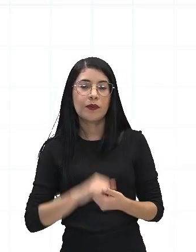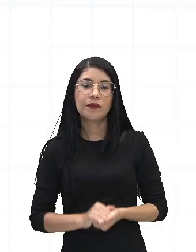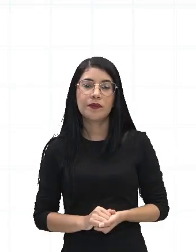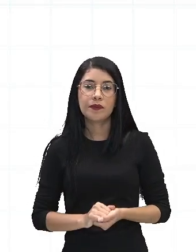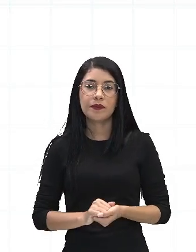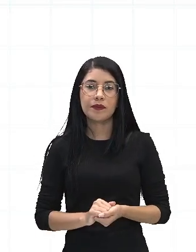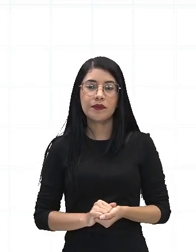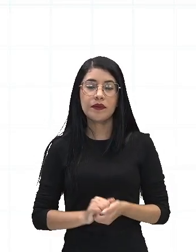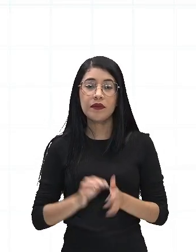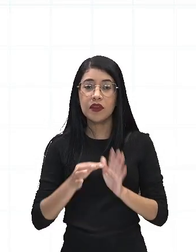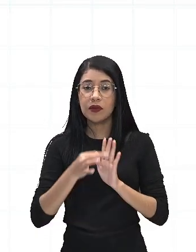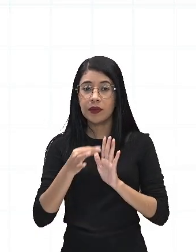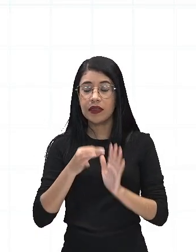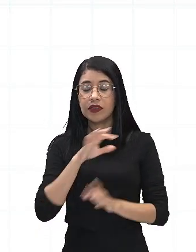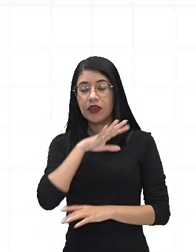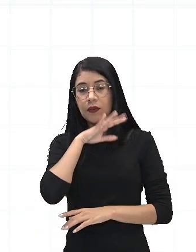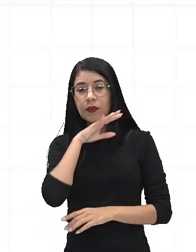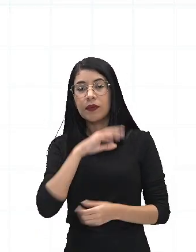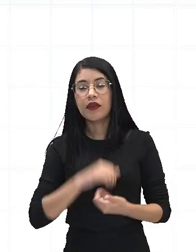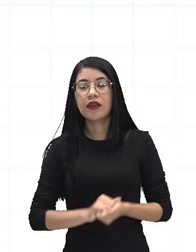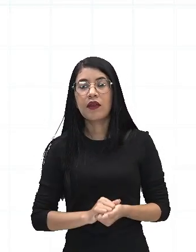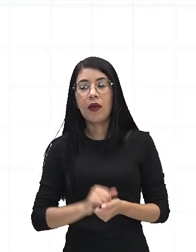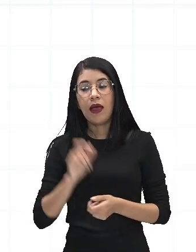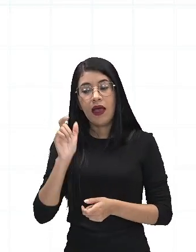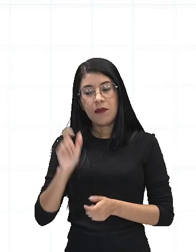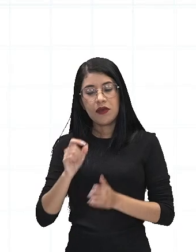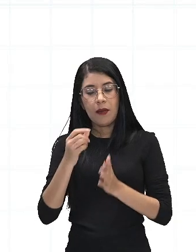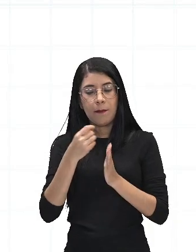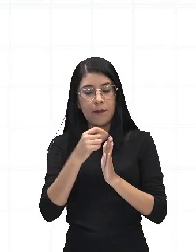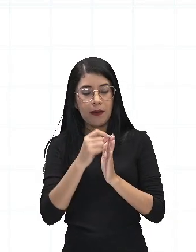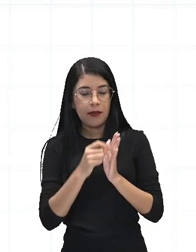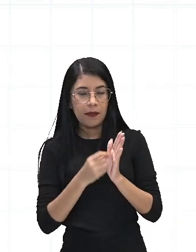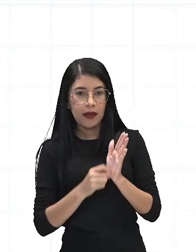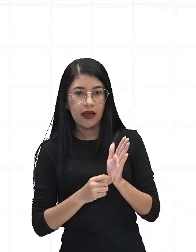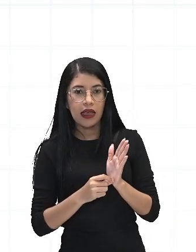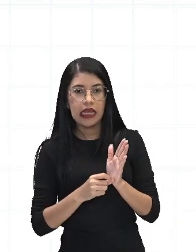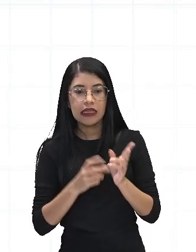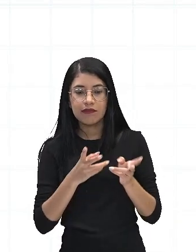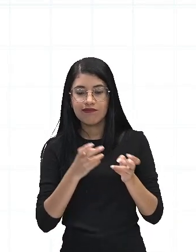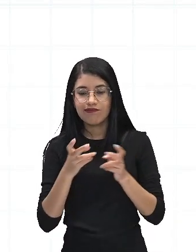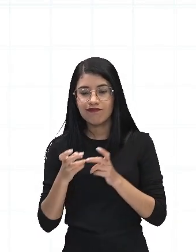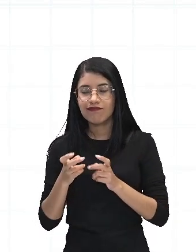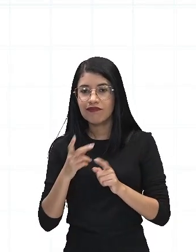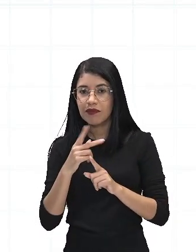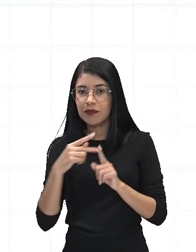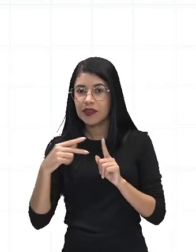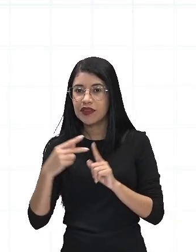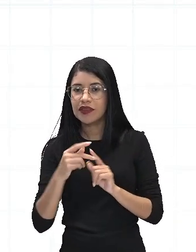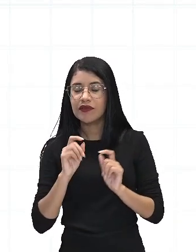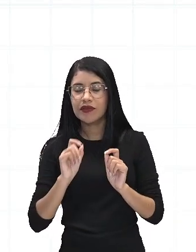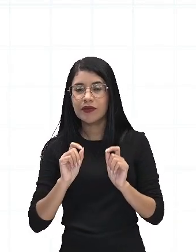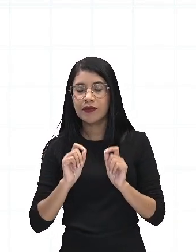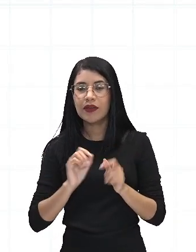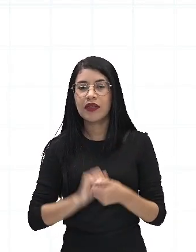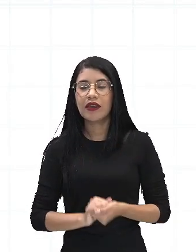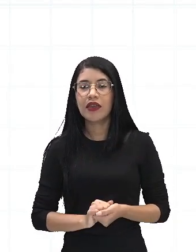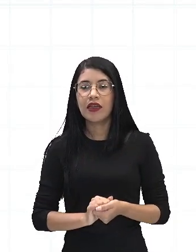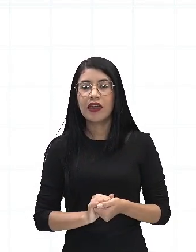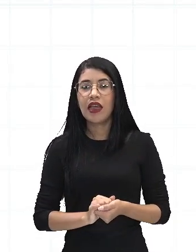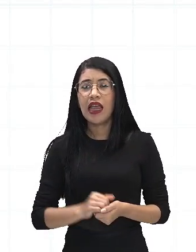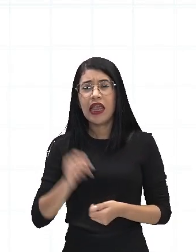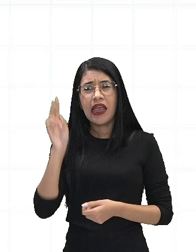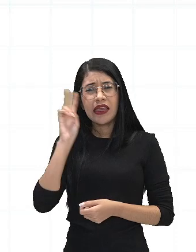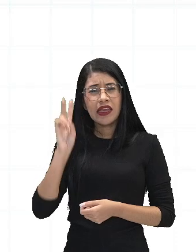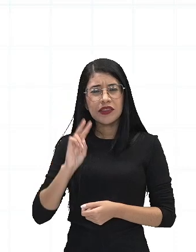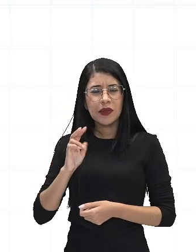que o resenhista, a pessoa que escreveu a resenha, tem uma visão, percebe que ali a trama policial não